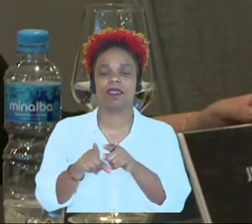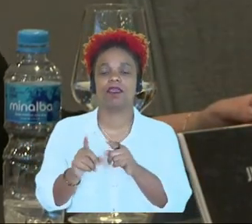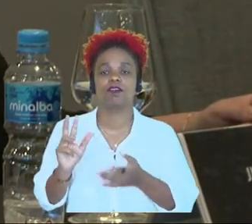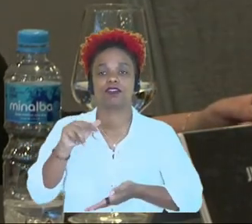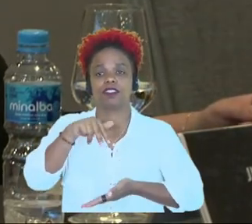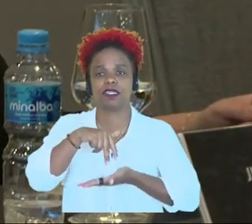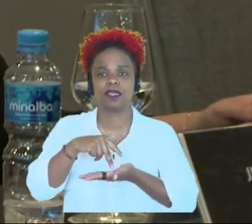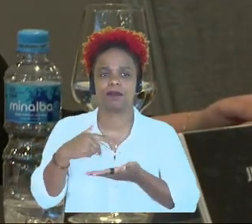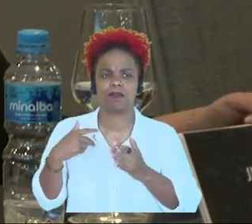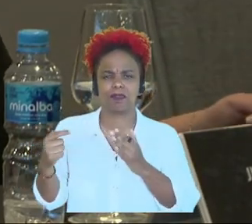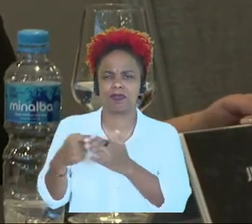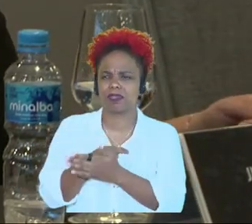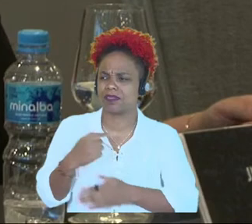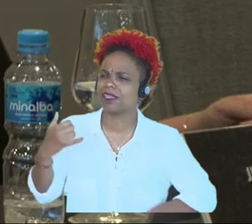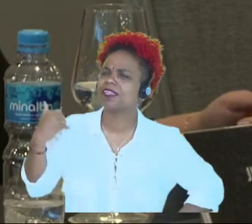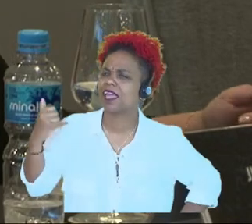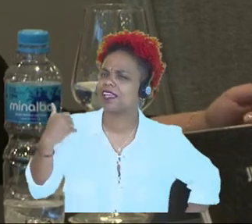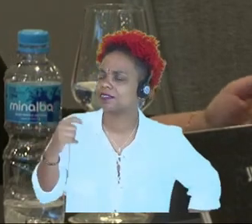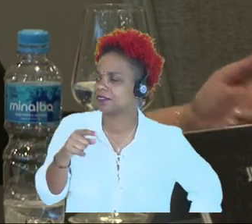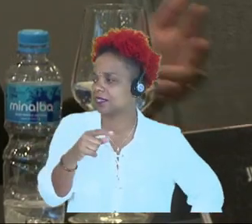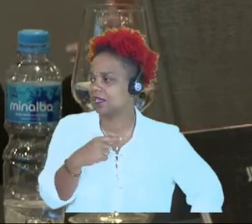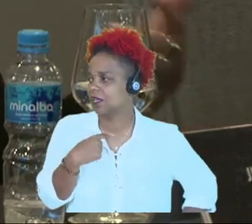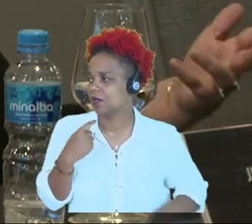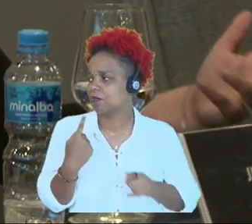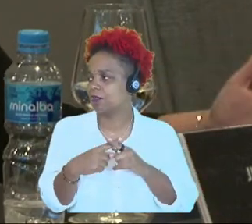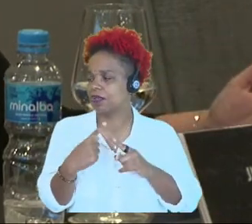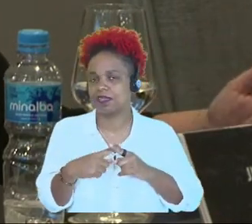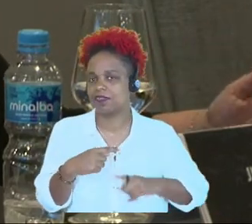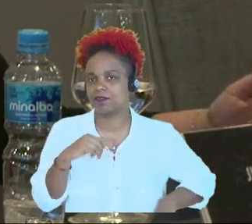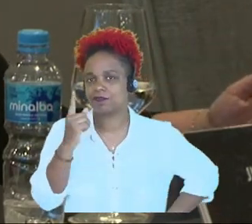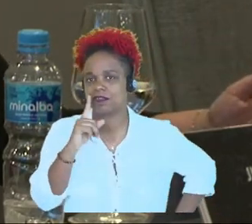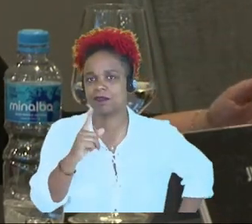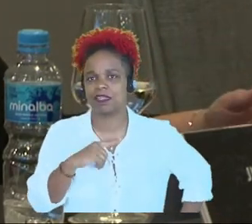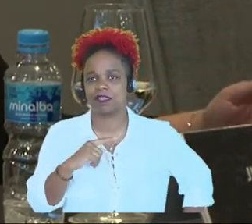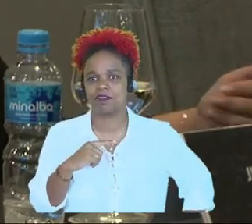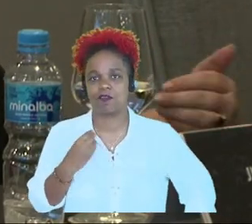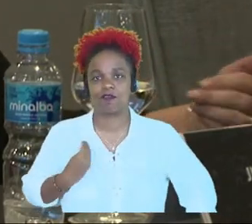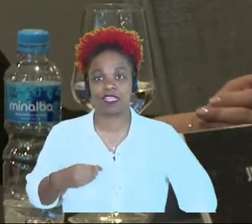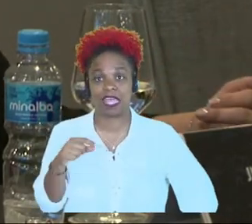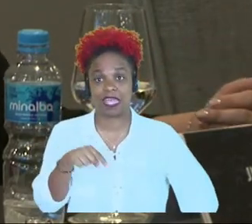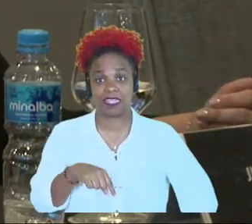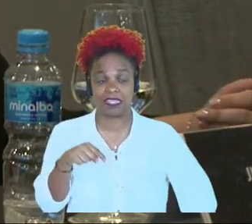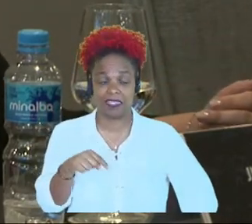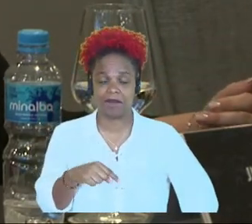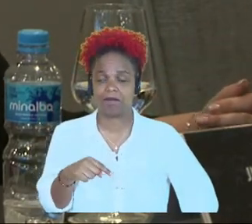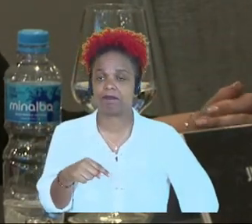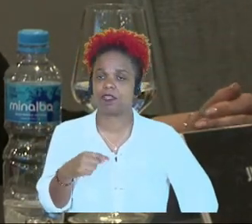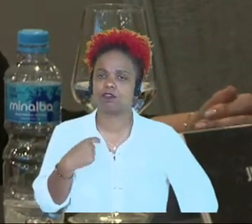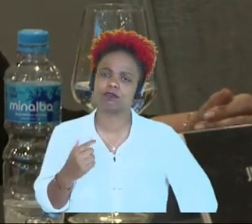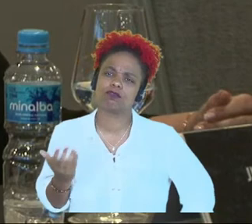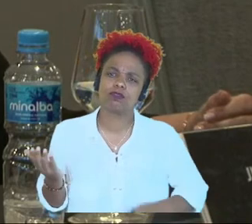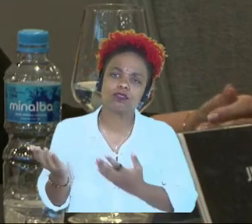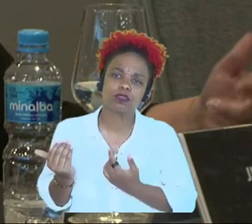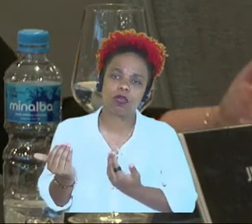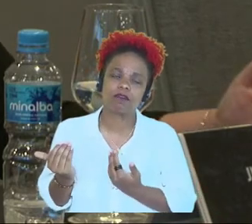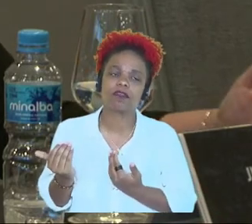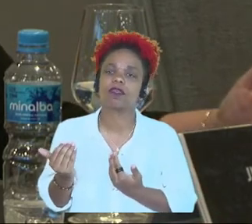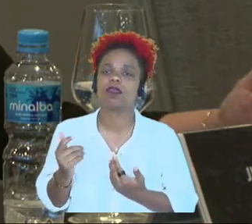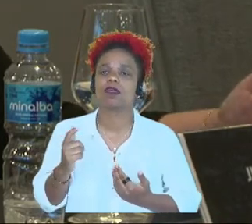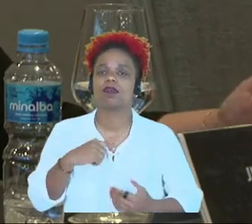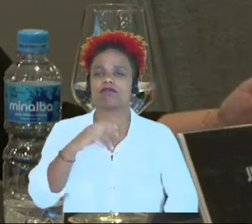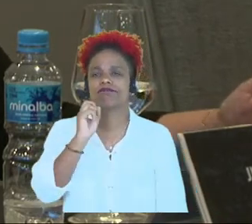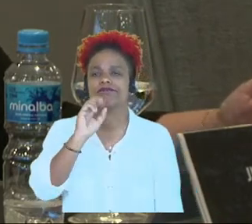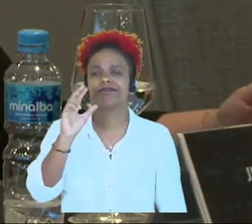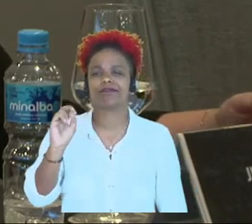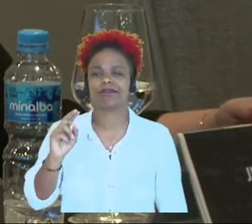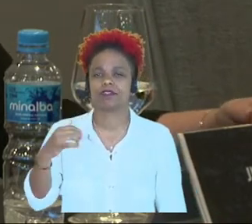alguém me pergunta assim, quantos anos você tem? Porque não esperava que eu fosse estar aqui. E como uma pessoa nova, eu vejo outras pessoas